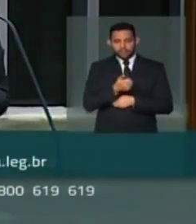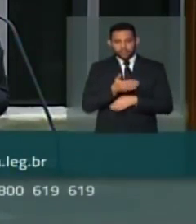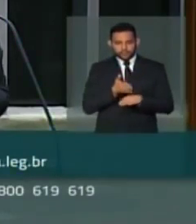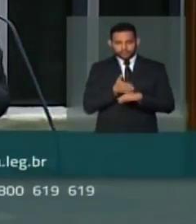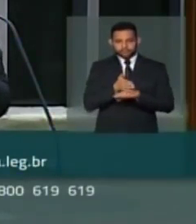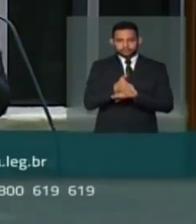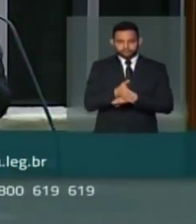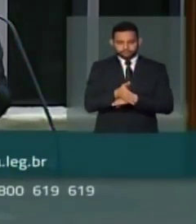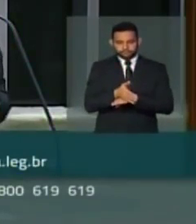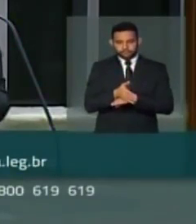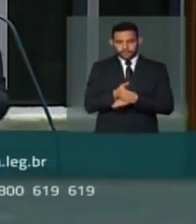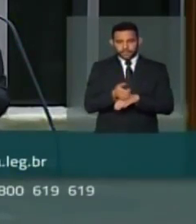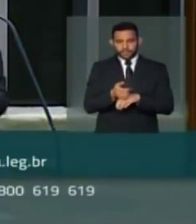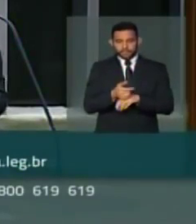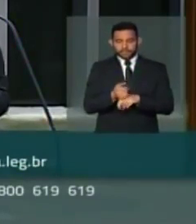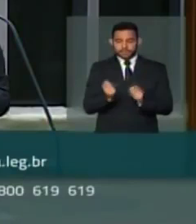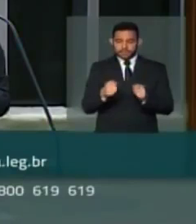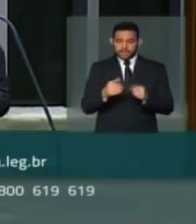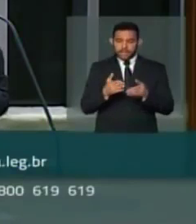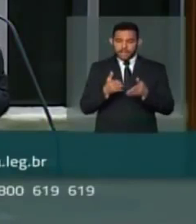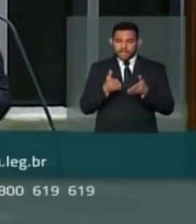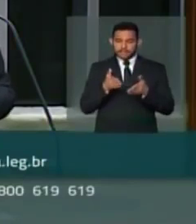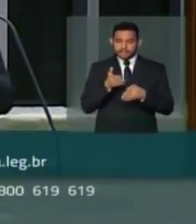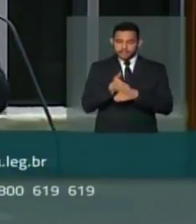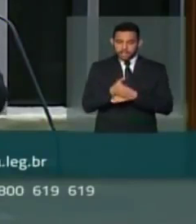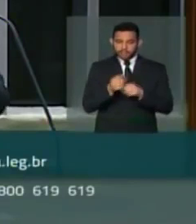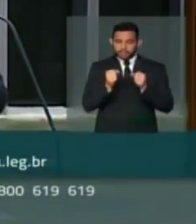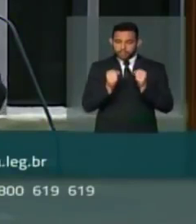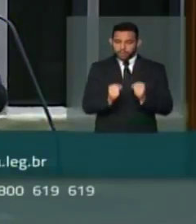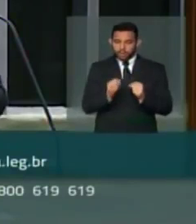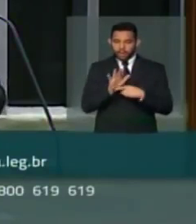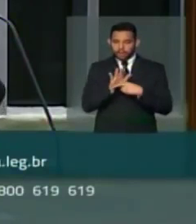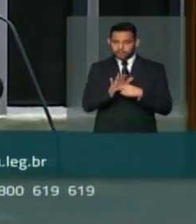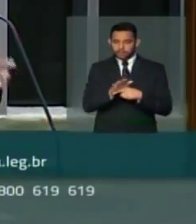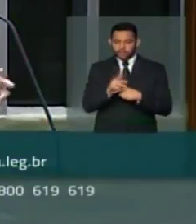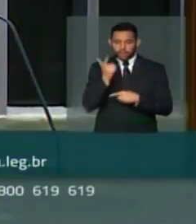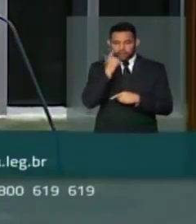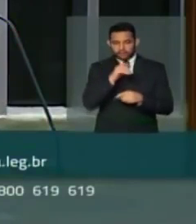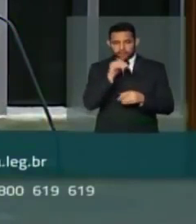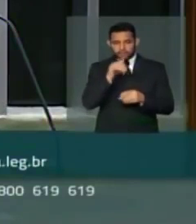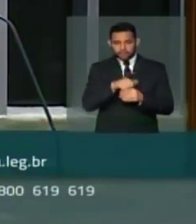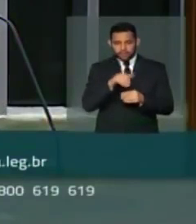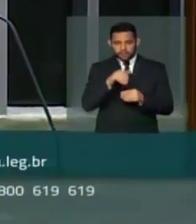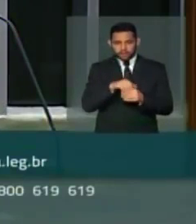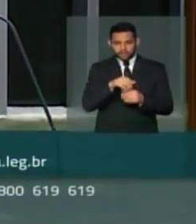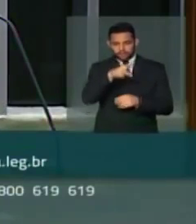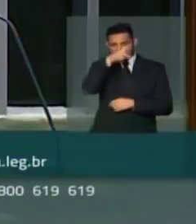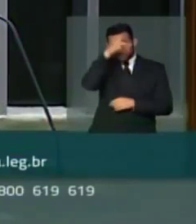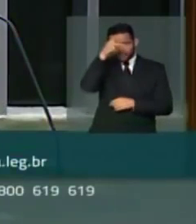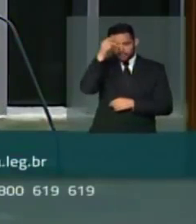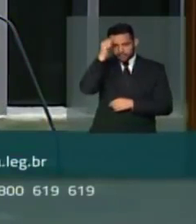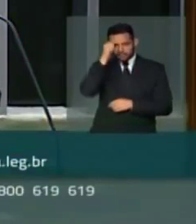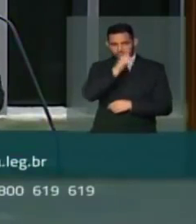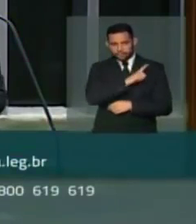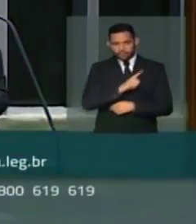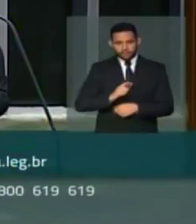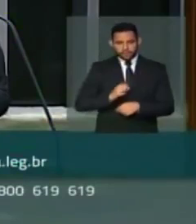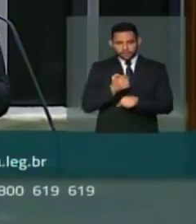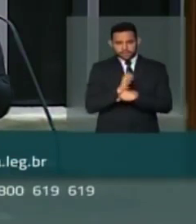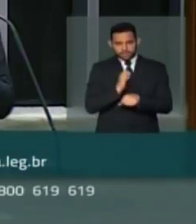espaço de poder, a mulher efetivamente ajuda a vencer as eleições numa prefeitura, num governo do